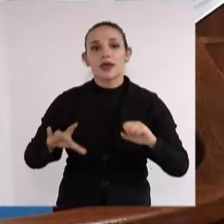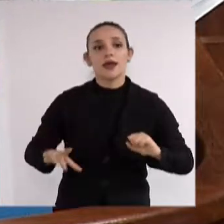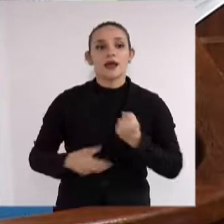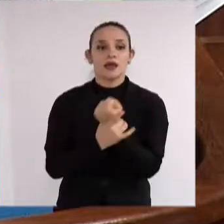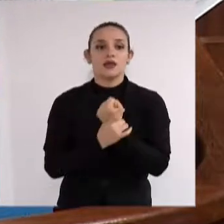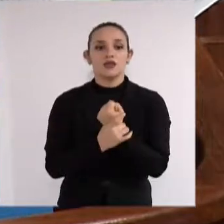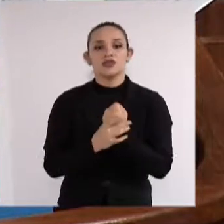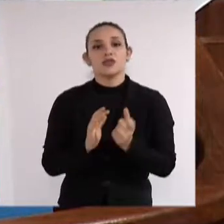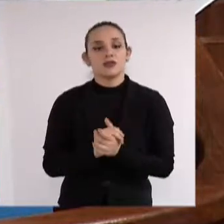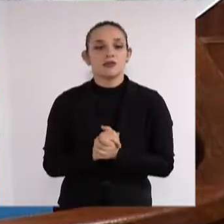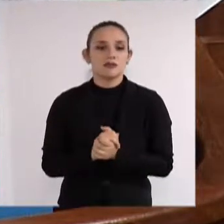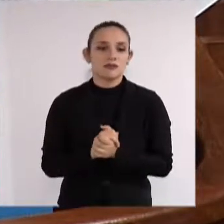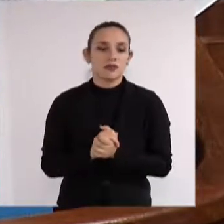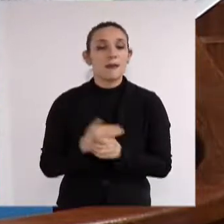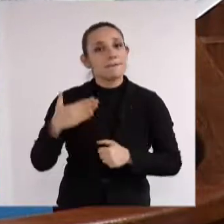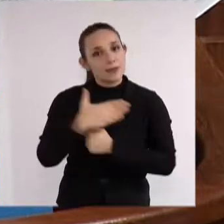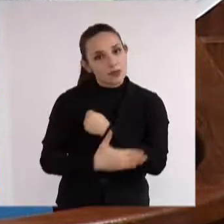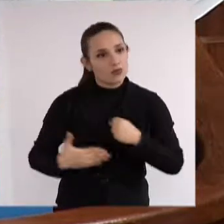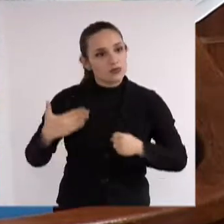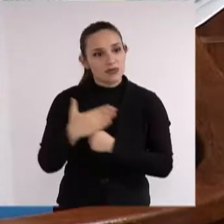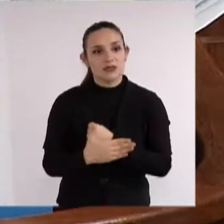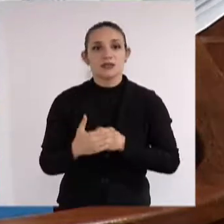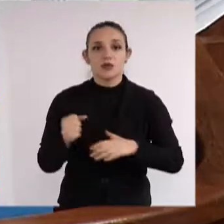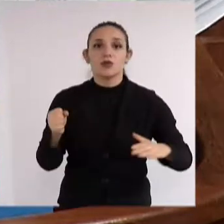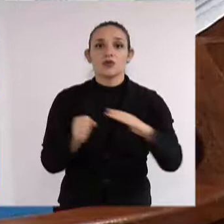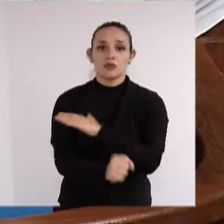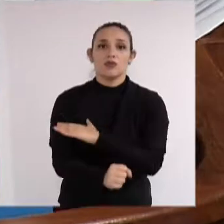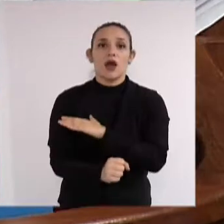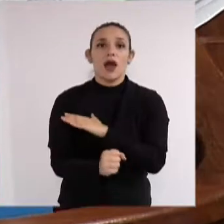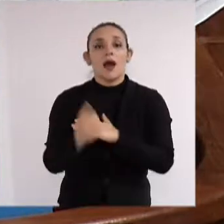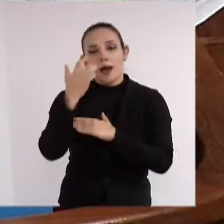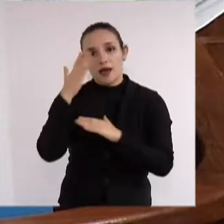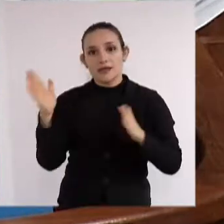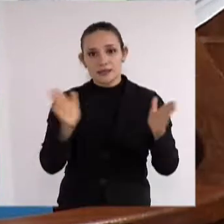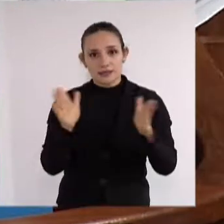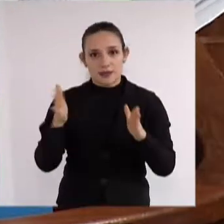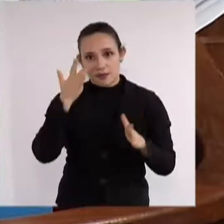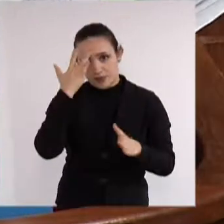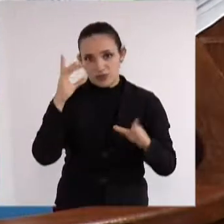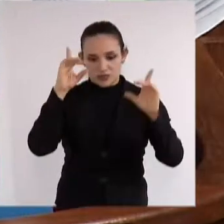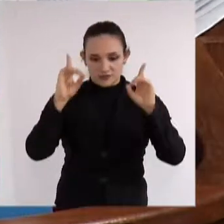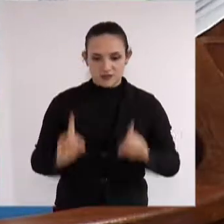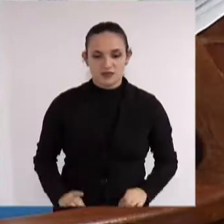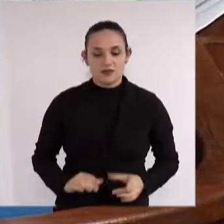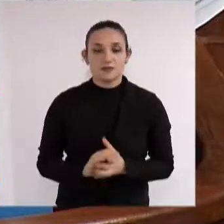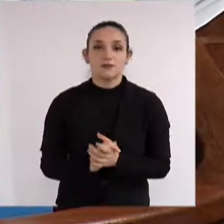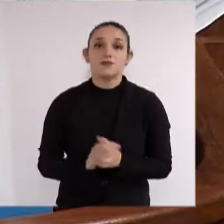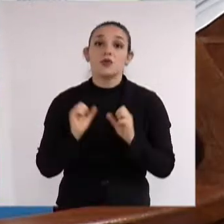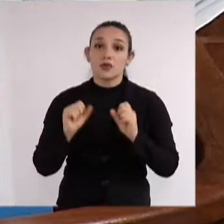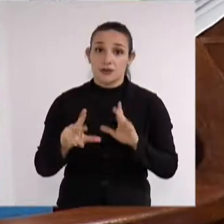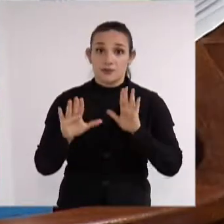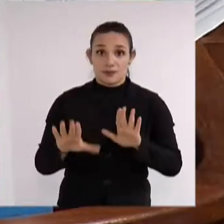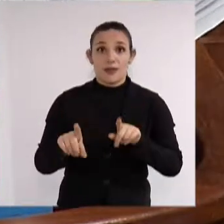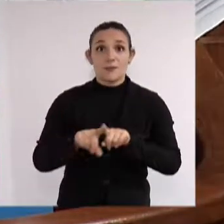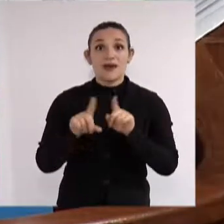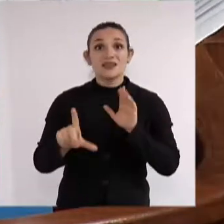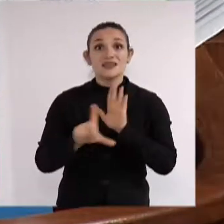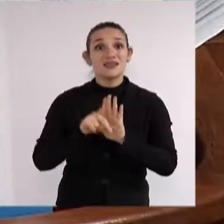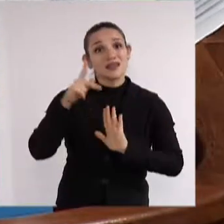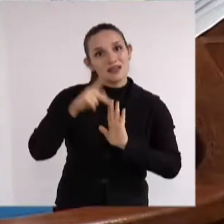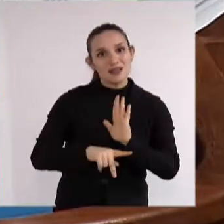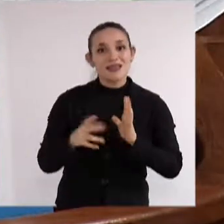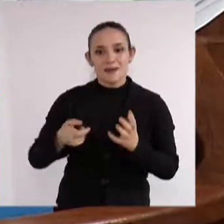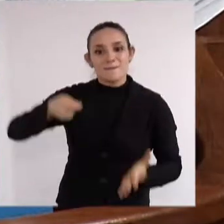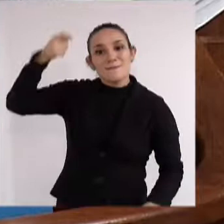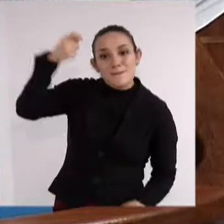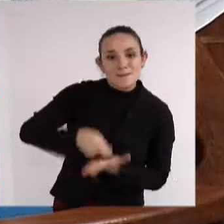a proteção e a integração às pessoas com deficiência. O projeto de lei em voga pretende estabelecer a obrigatoriedade de